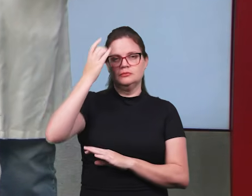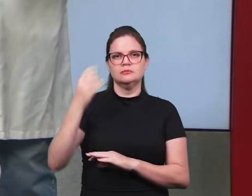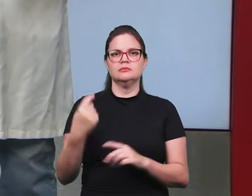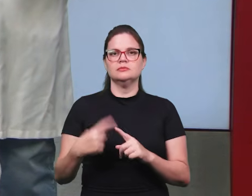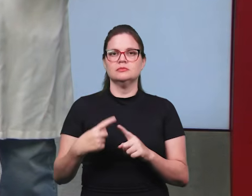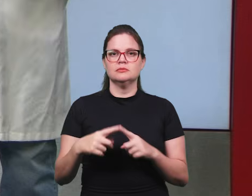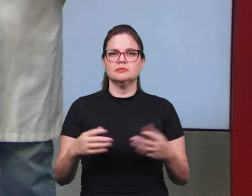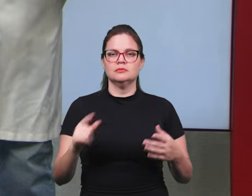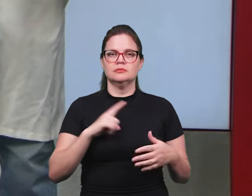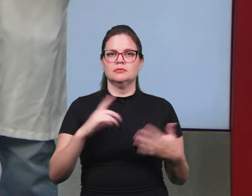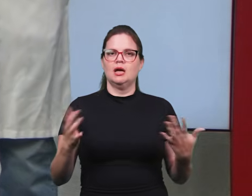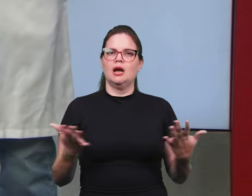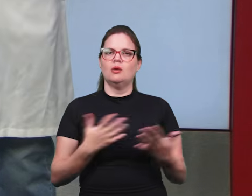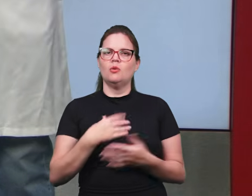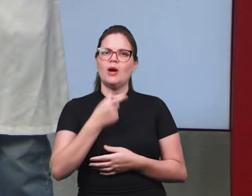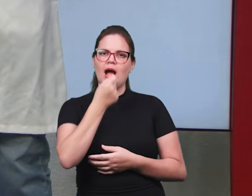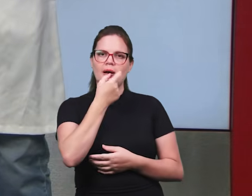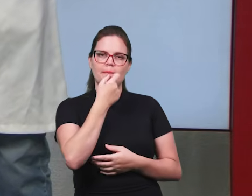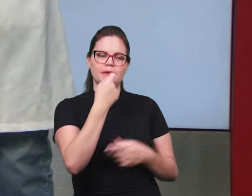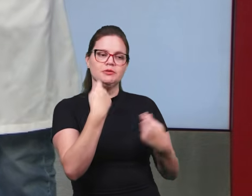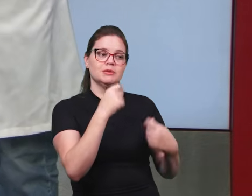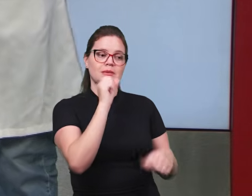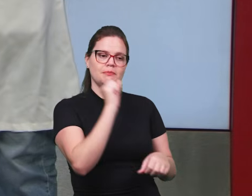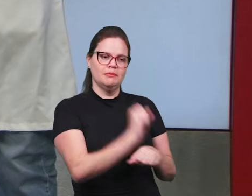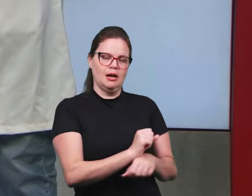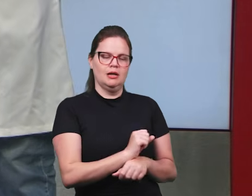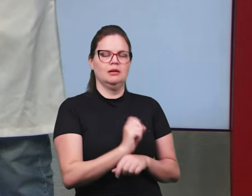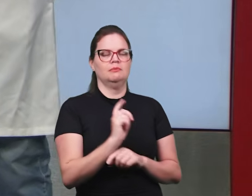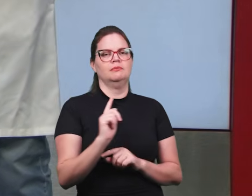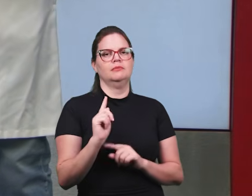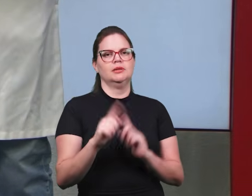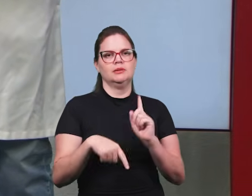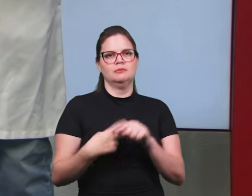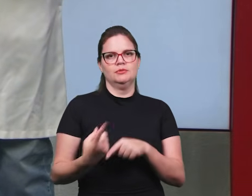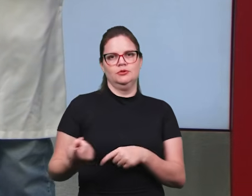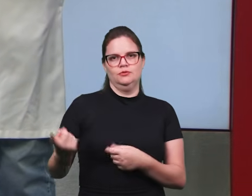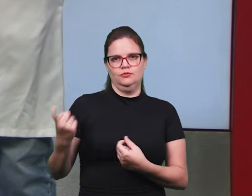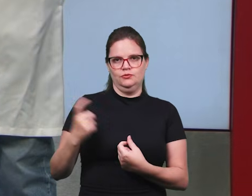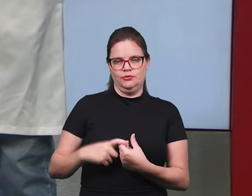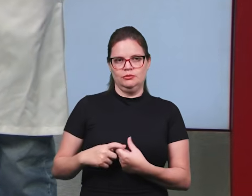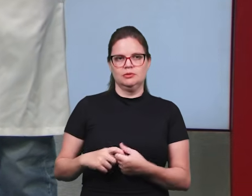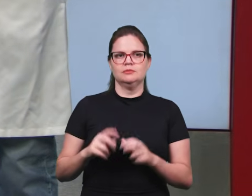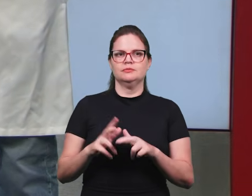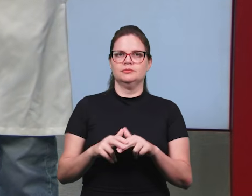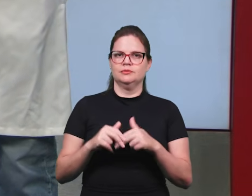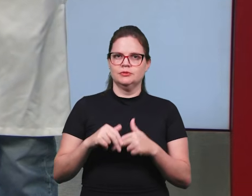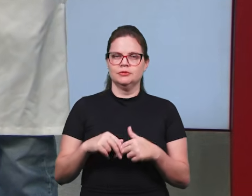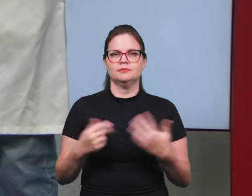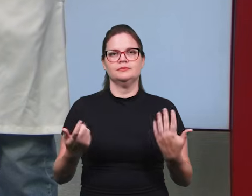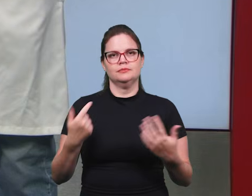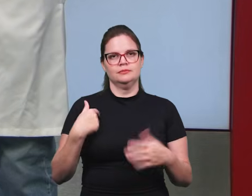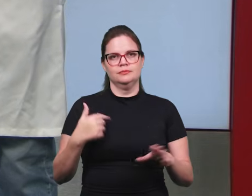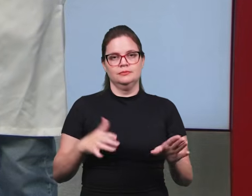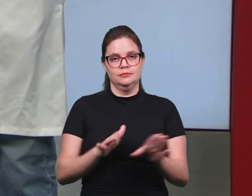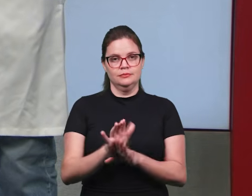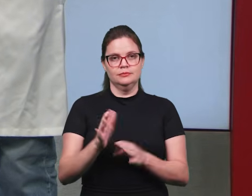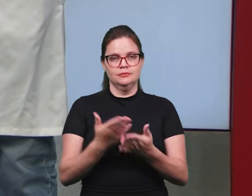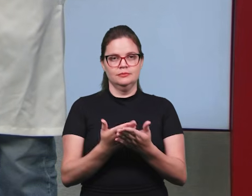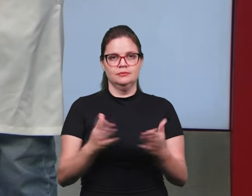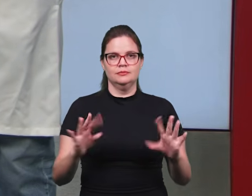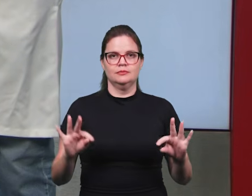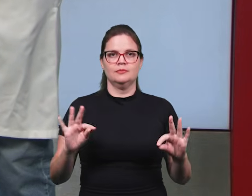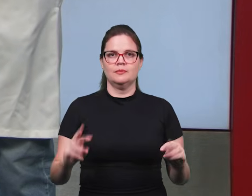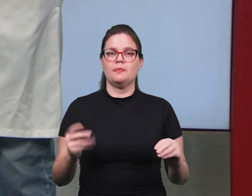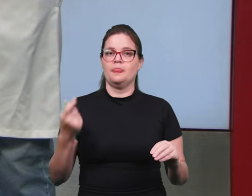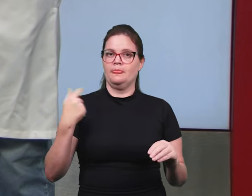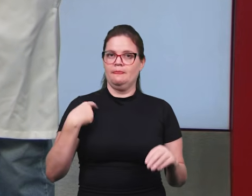são anticoagulantes, às vezes você tem que suspender um período e exudar, para você não ter sangramento. Por isso que eu recomendo a todos.